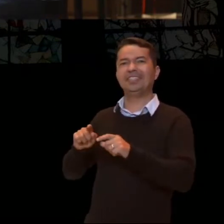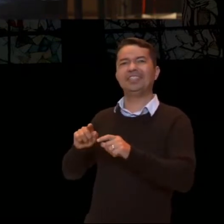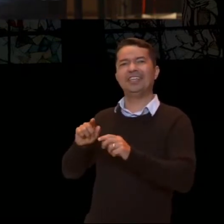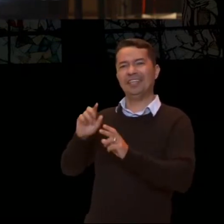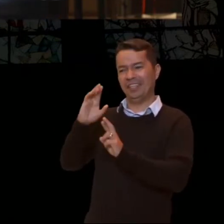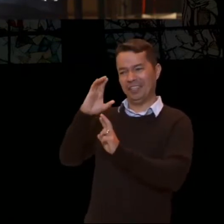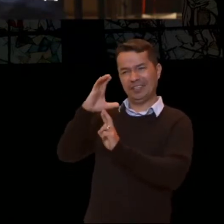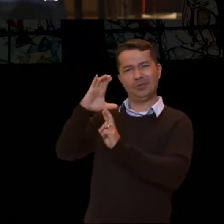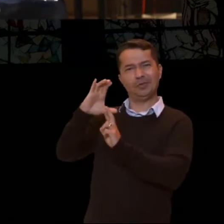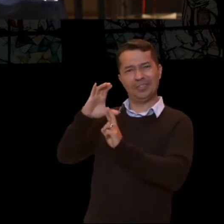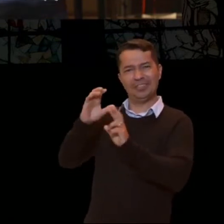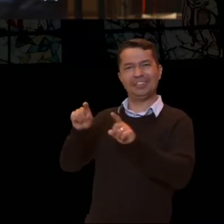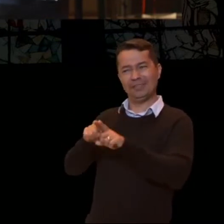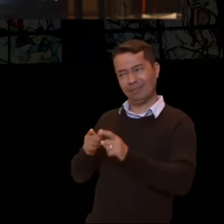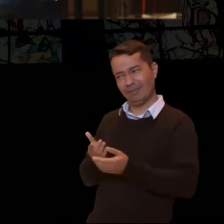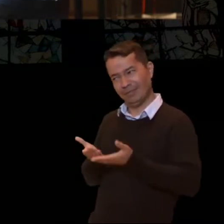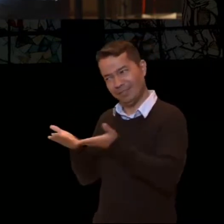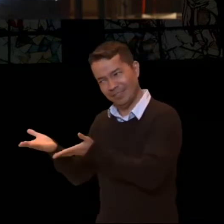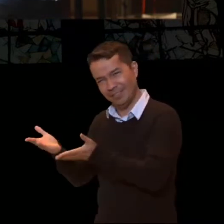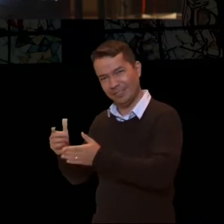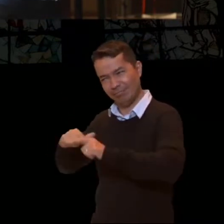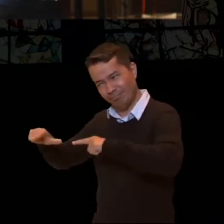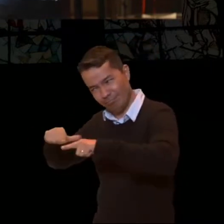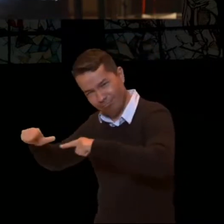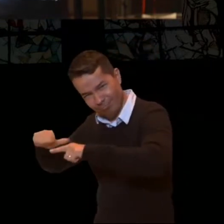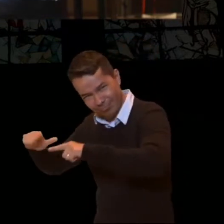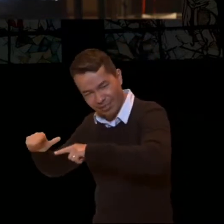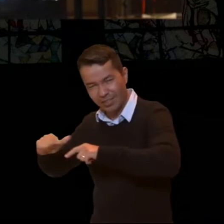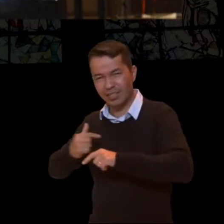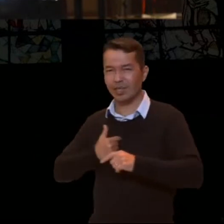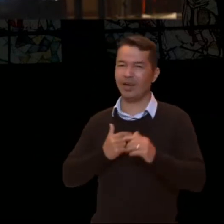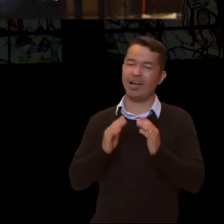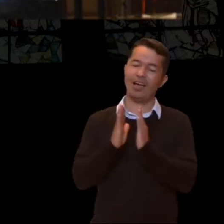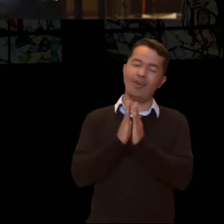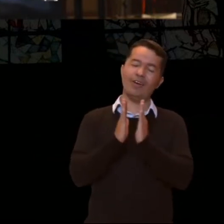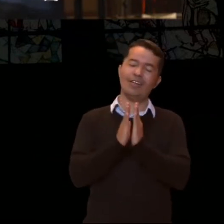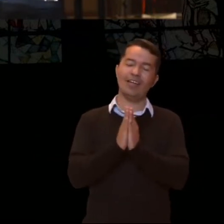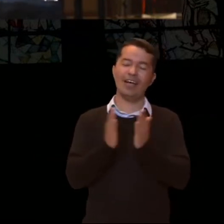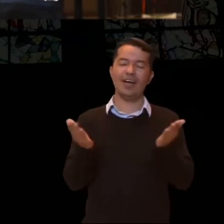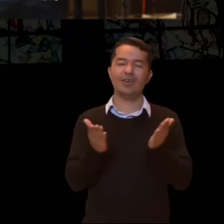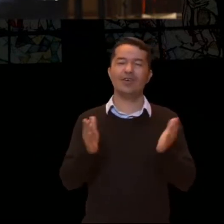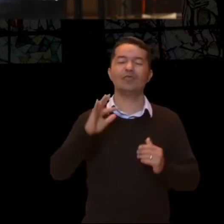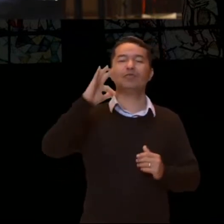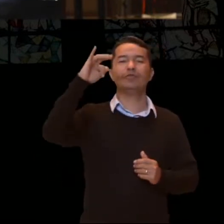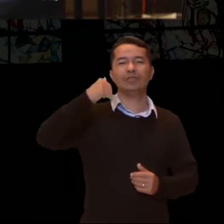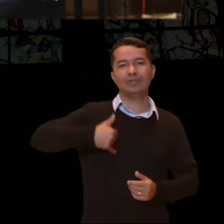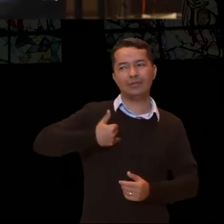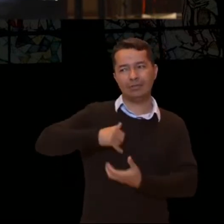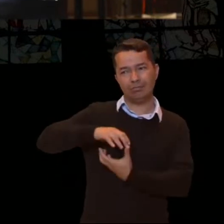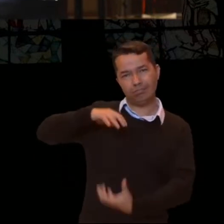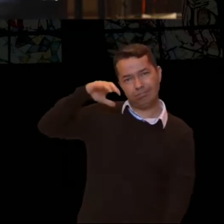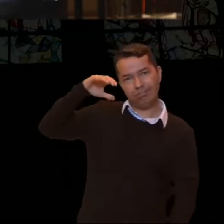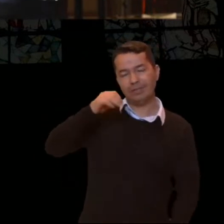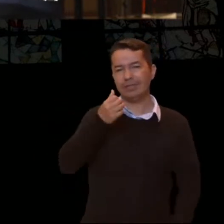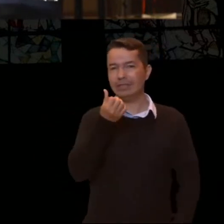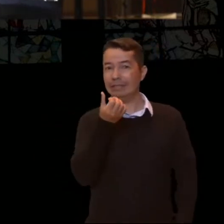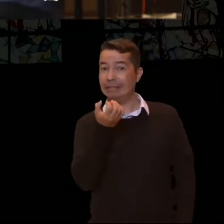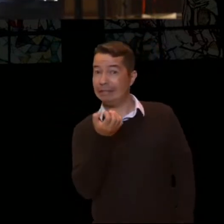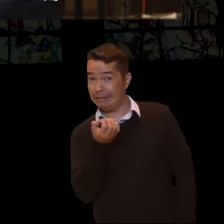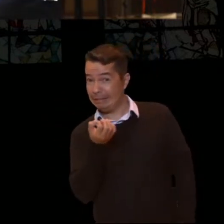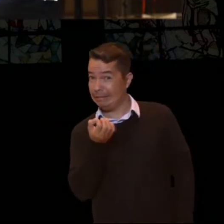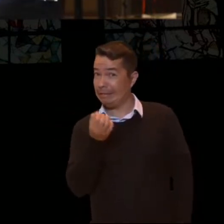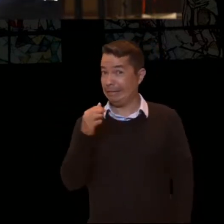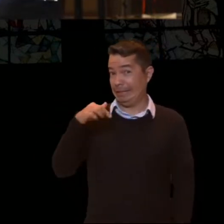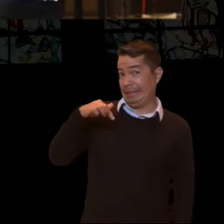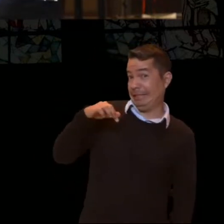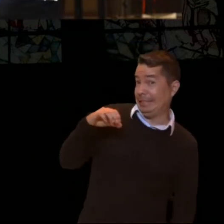sênior, não é? Para um outro projeto. E aí a gente vai fazendo a obra de Deus. Talvez você não possa ficar a vida